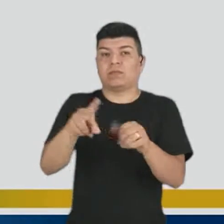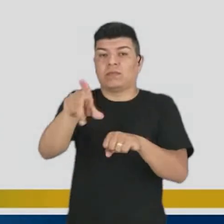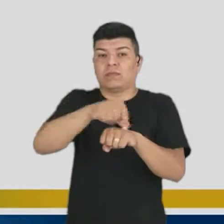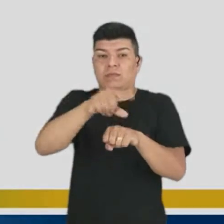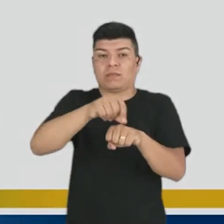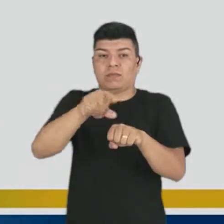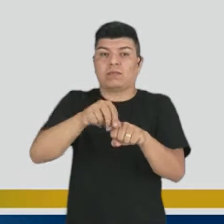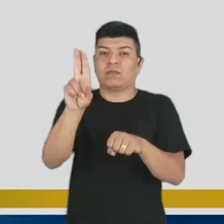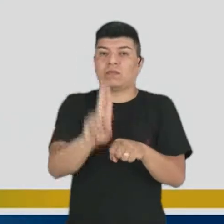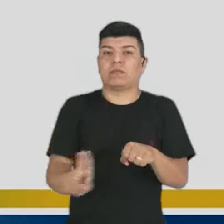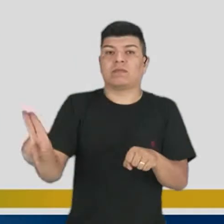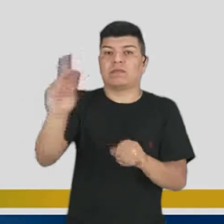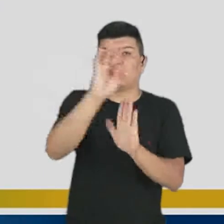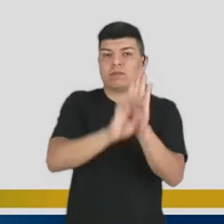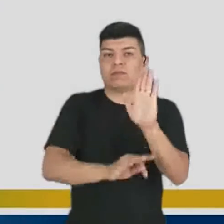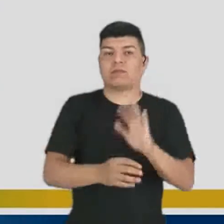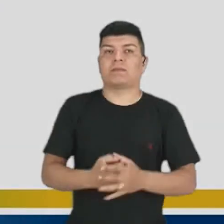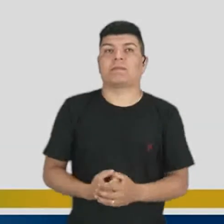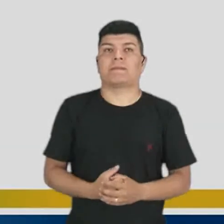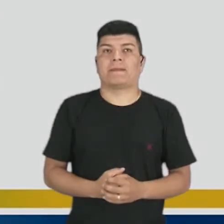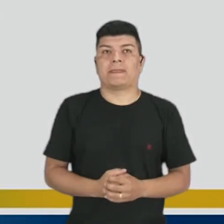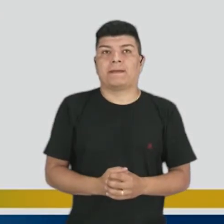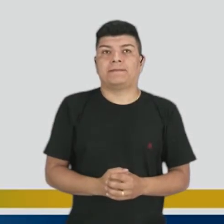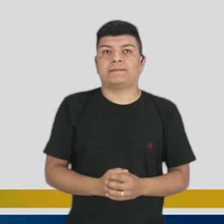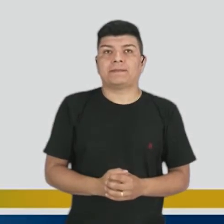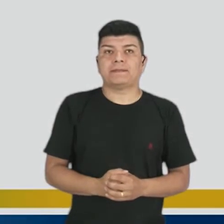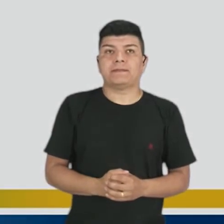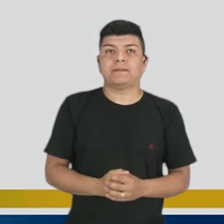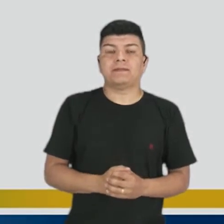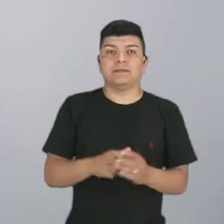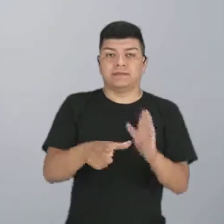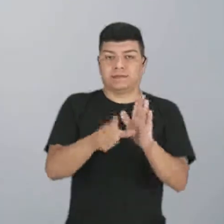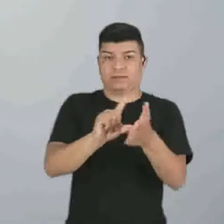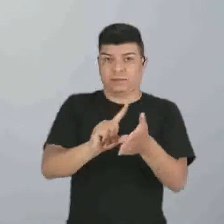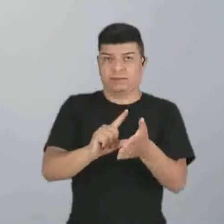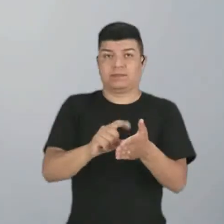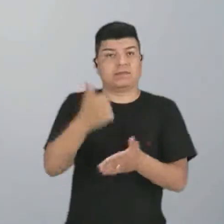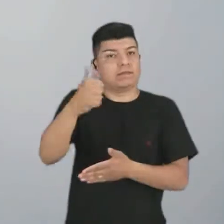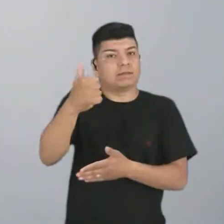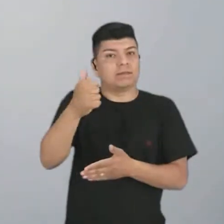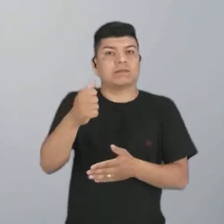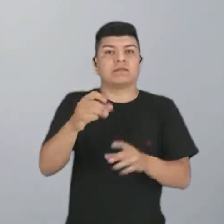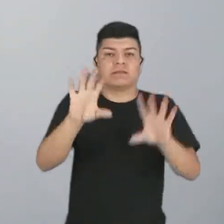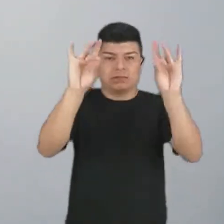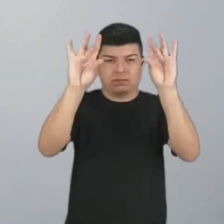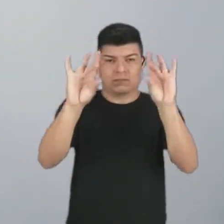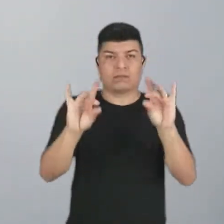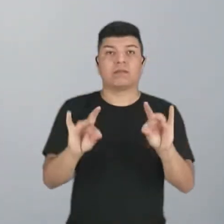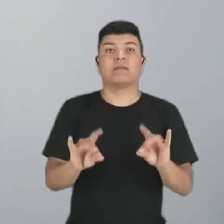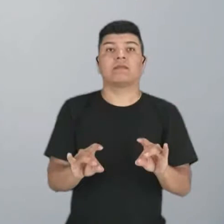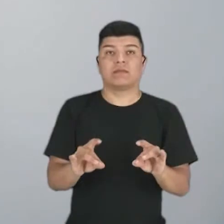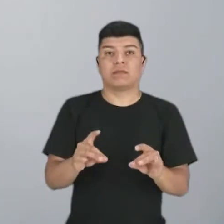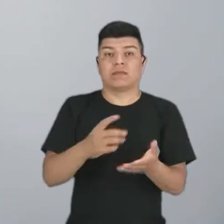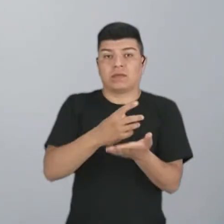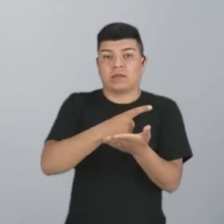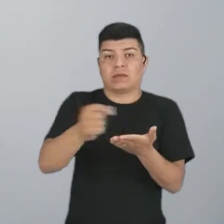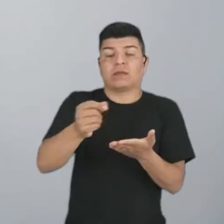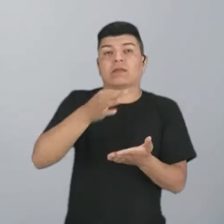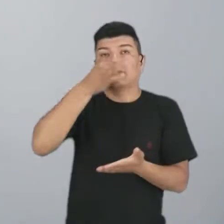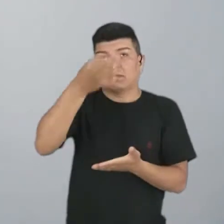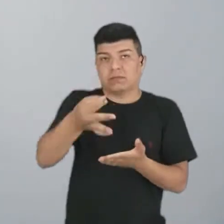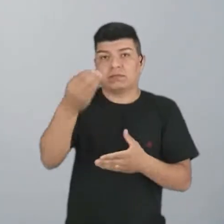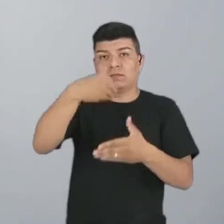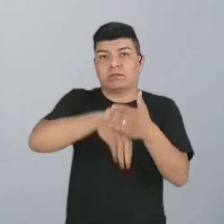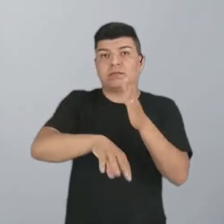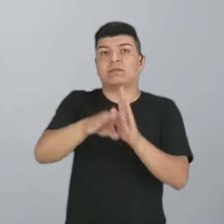que a gente vai usando durante o texto. Antes de a gente passar uma análise mais detalhada do artigo de opinião e desses elementos